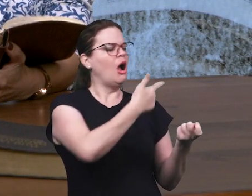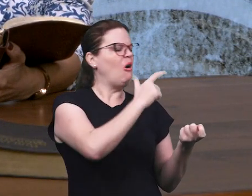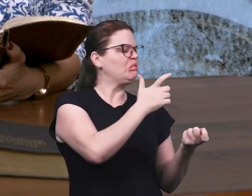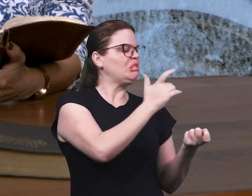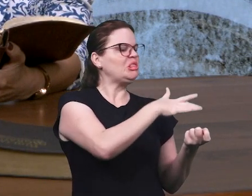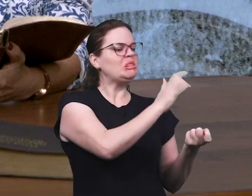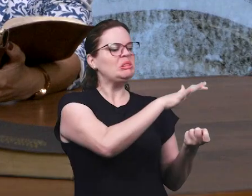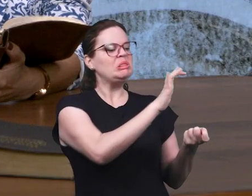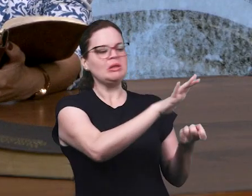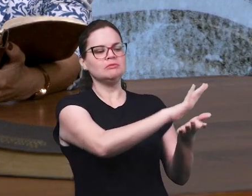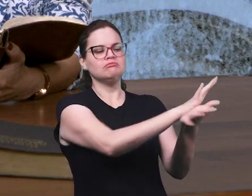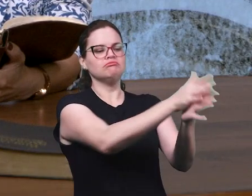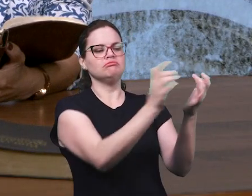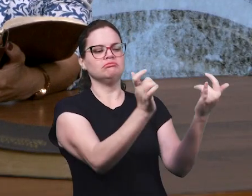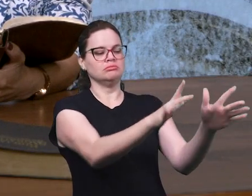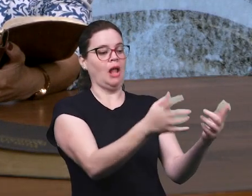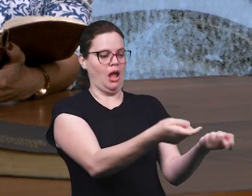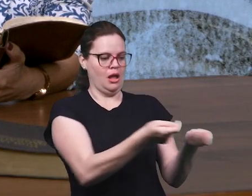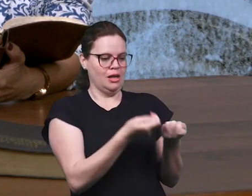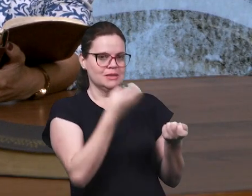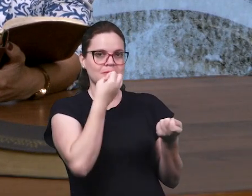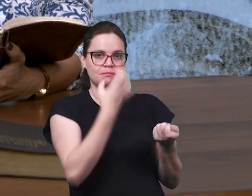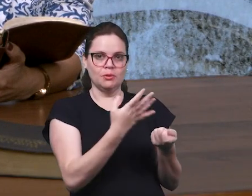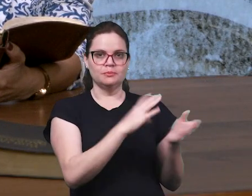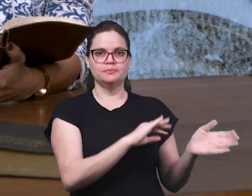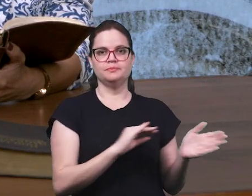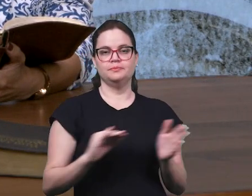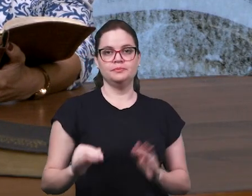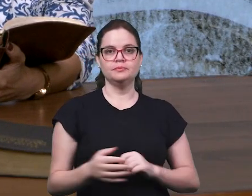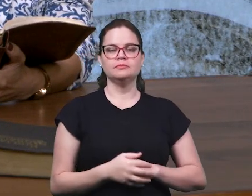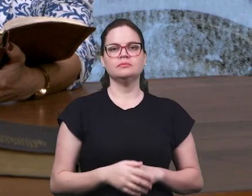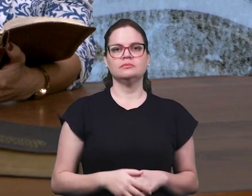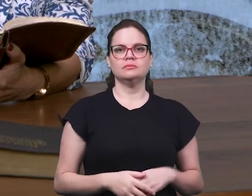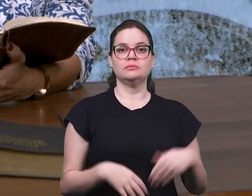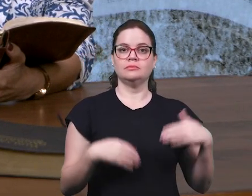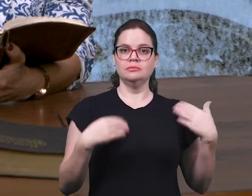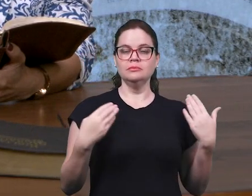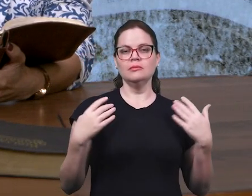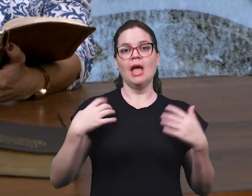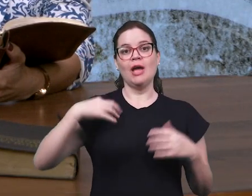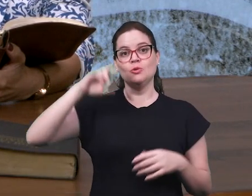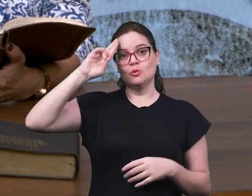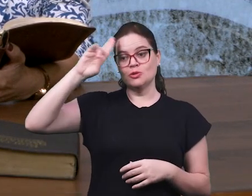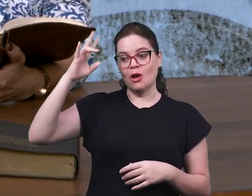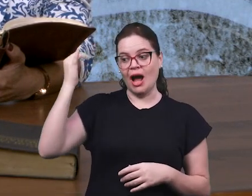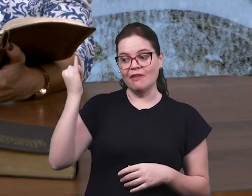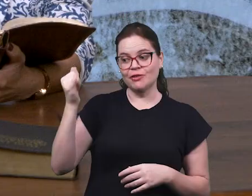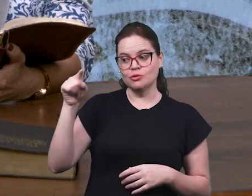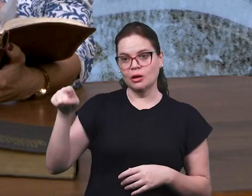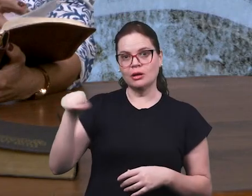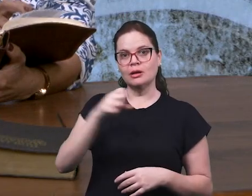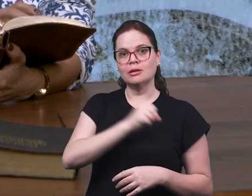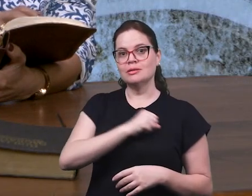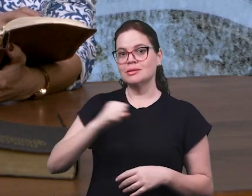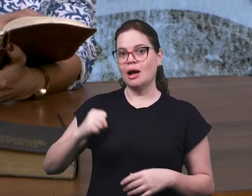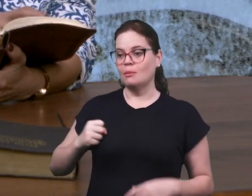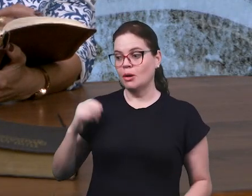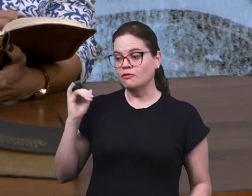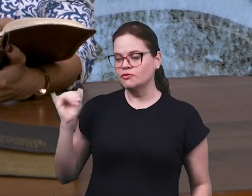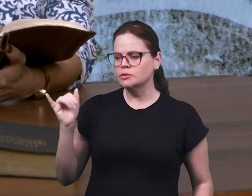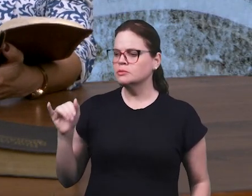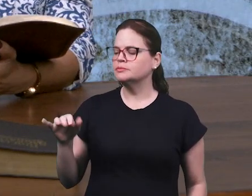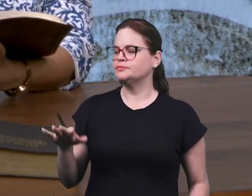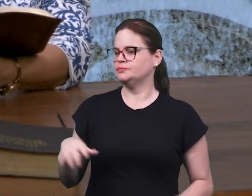desprezível destruíram totalmente. Então veio a palavra do Senhor a Samuel, dizendo: